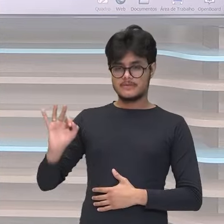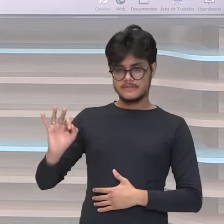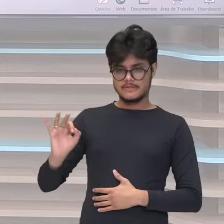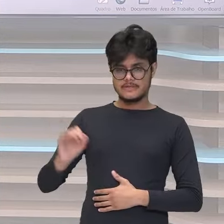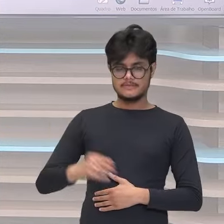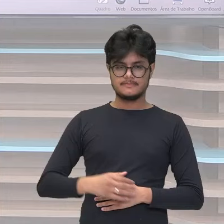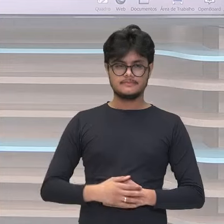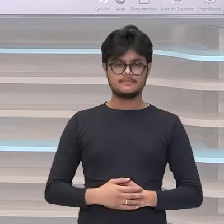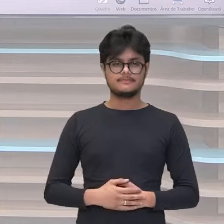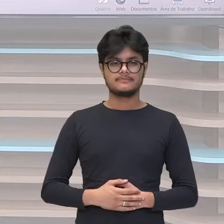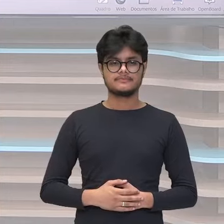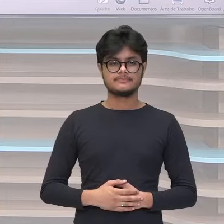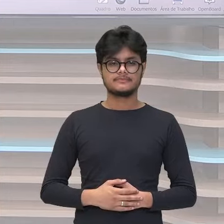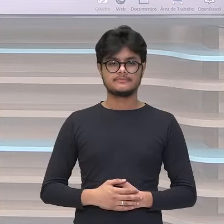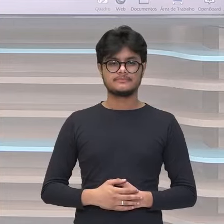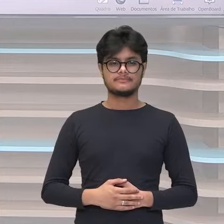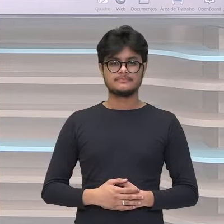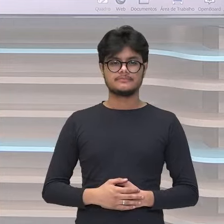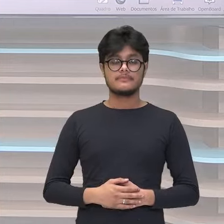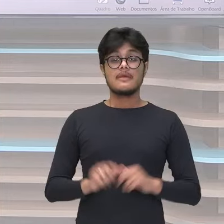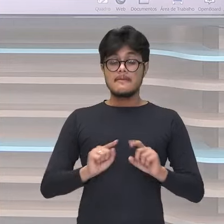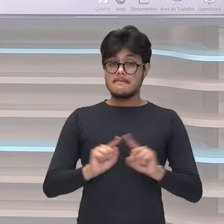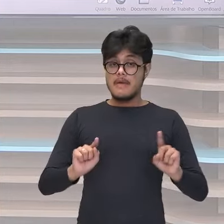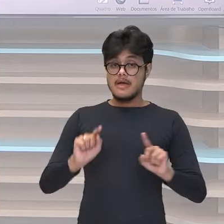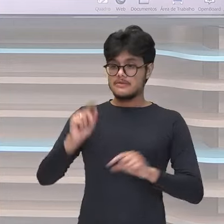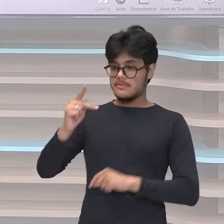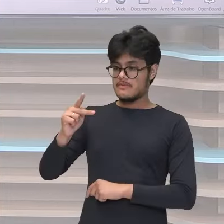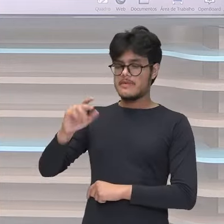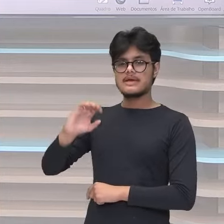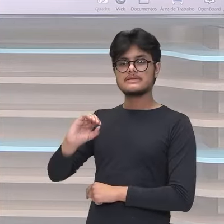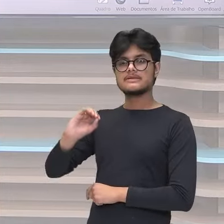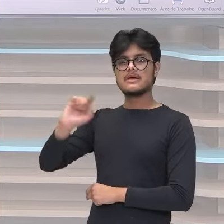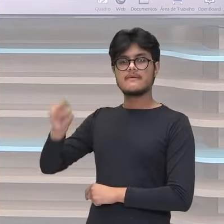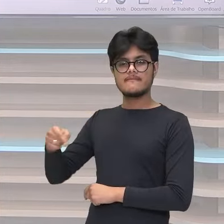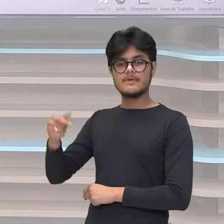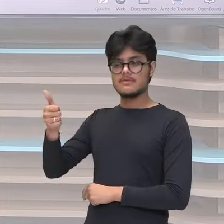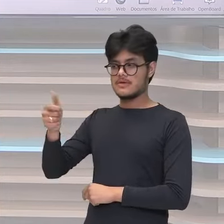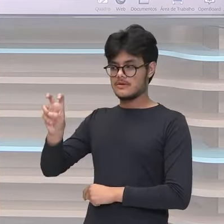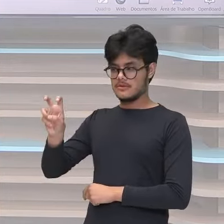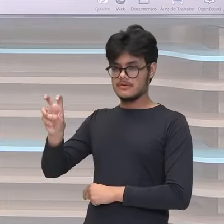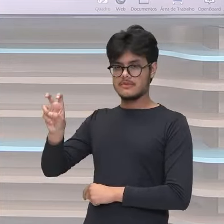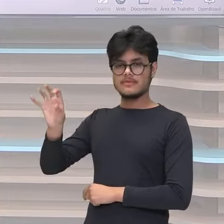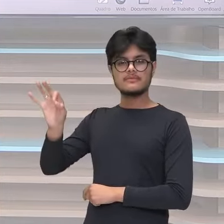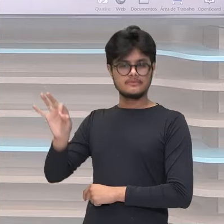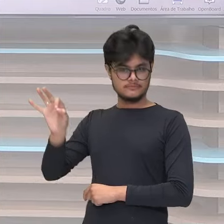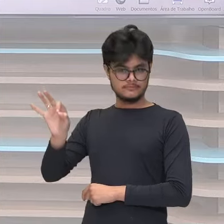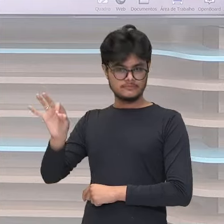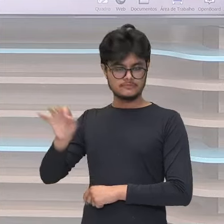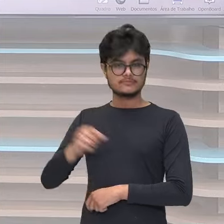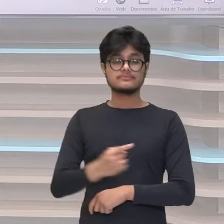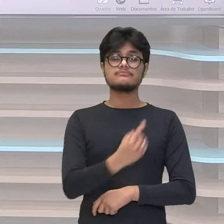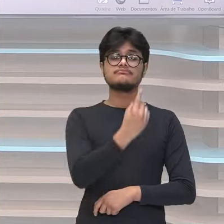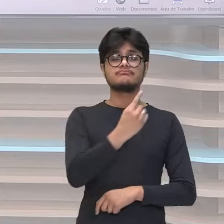forma decimal. Nesse caso, a gente trabalhou com 0,15. Então, 1 menos